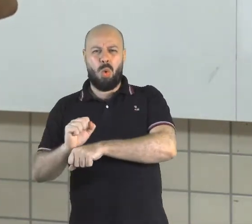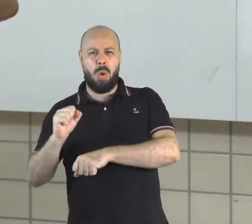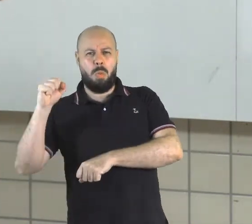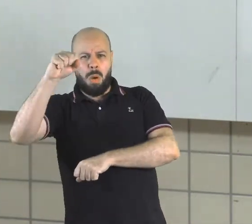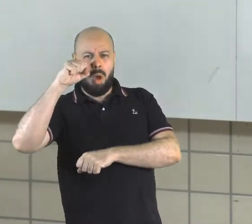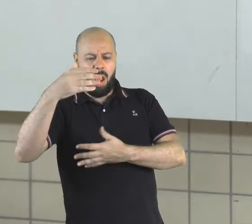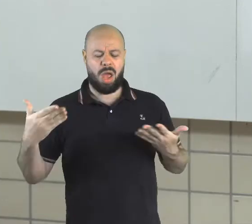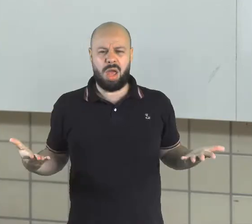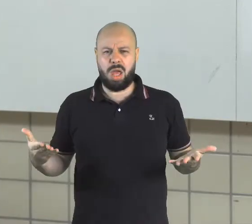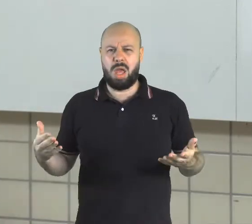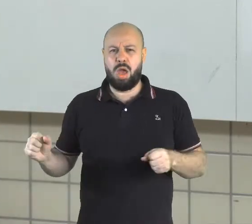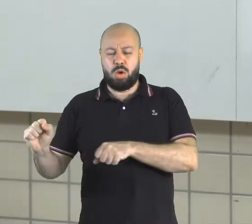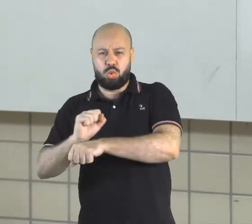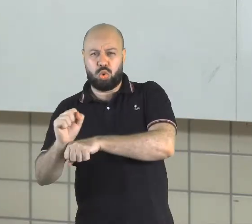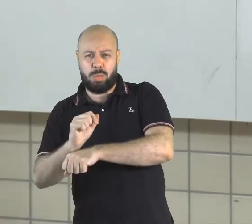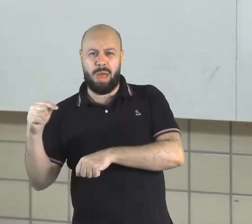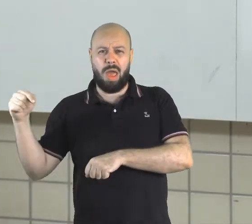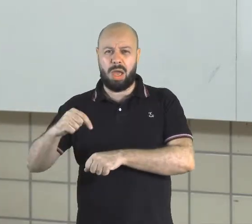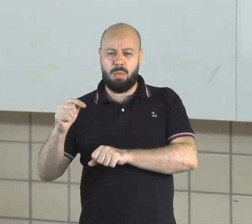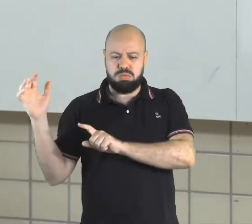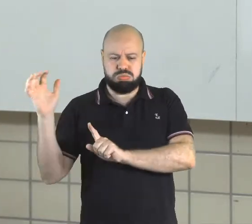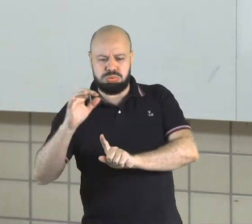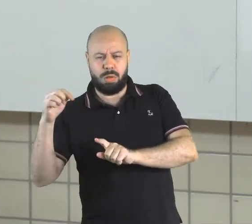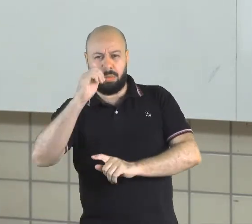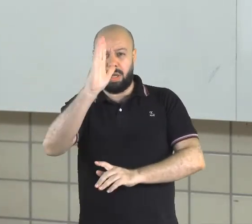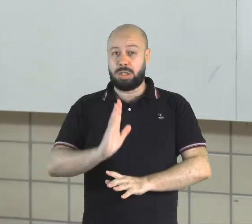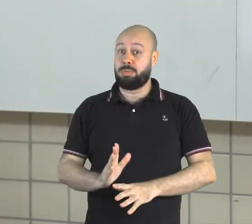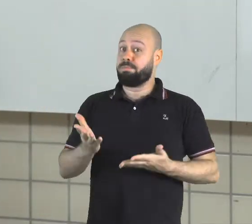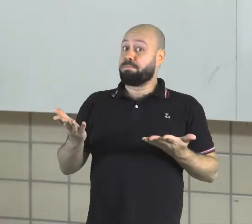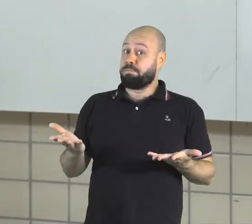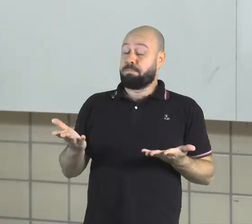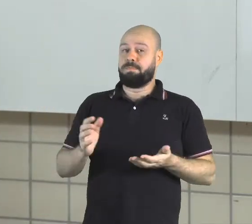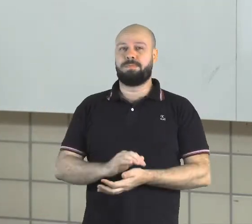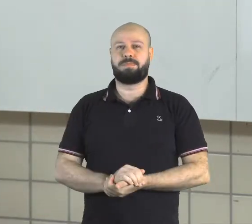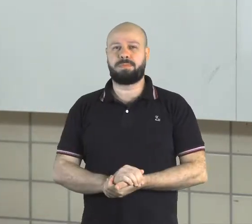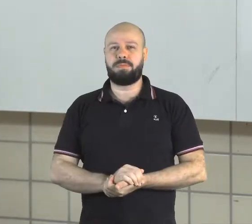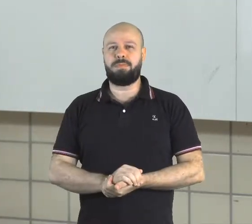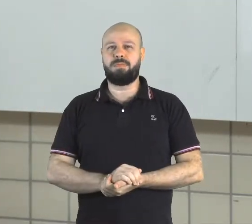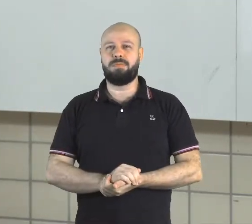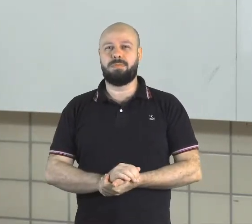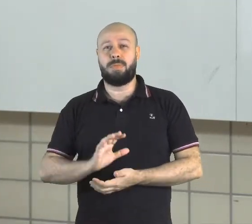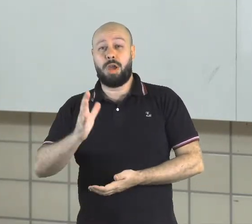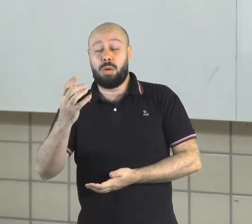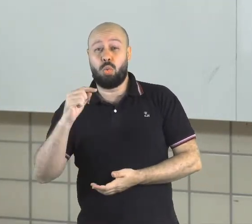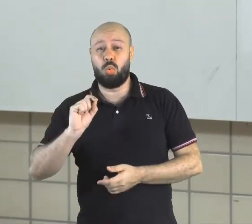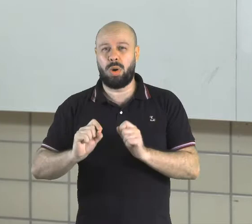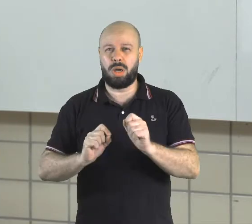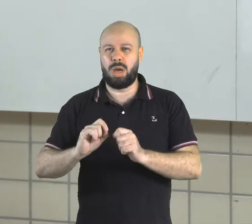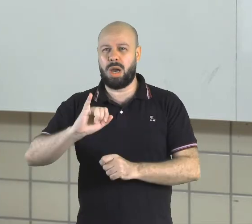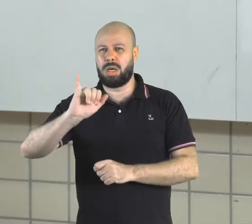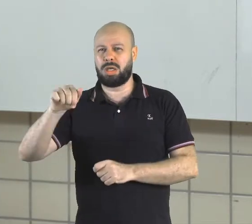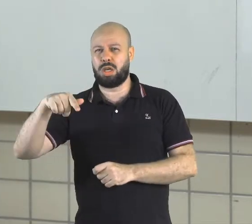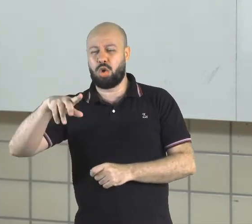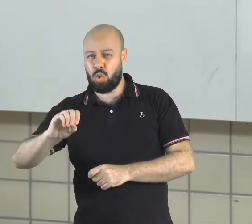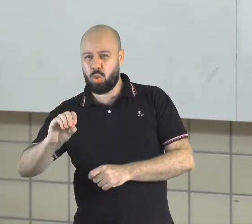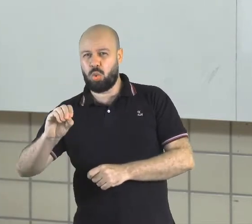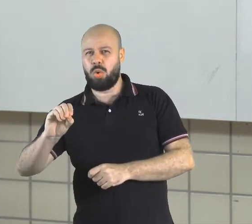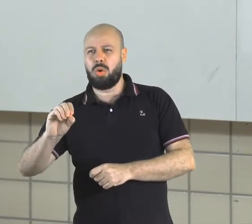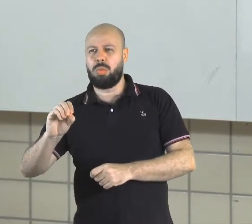influência dos socialistas e do comunismo no Brasil. Consequência disso, Jango ele conseguiu assumir a